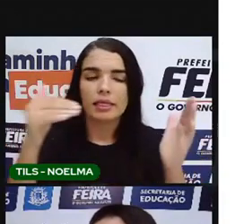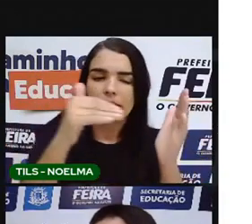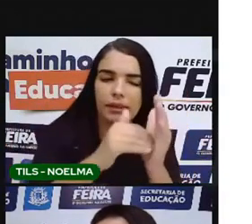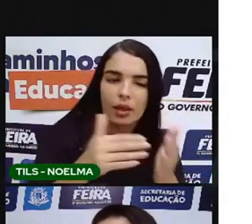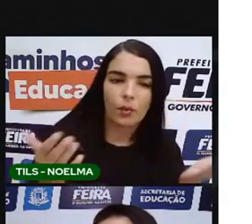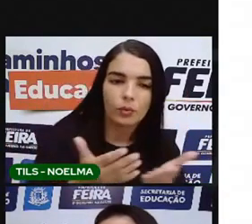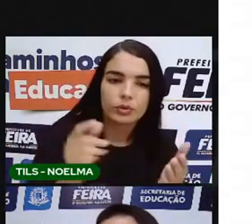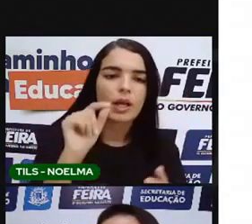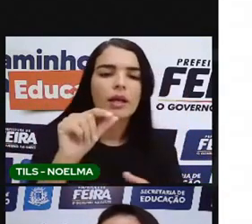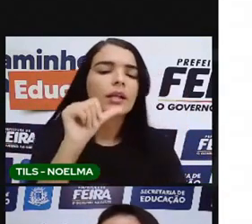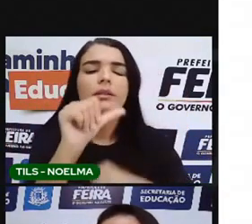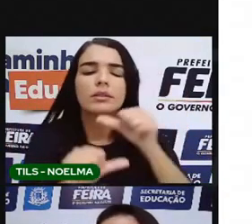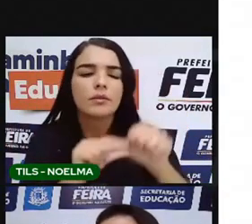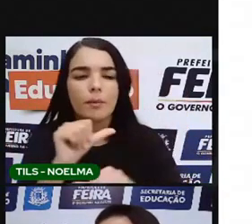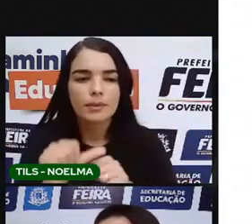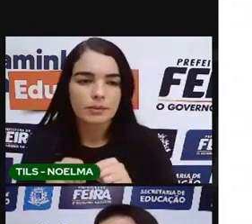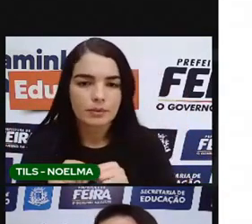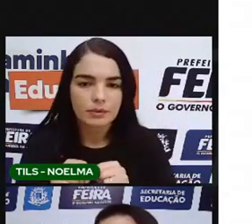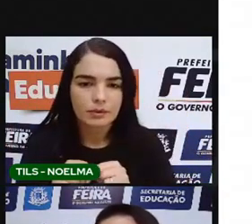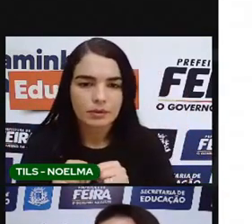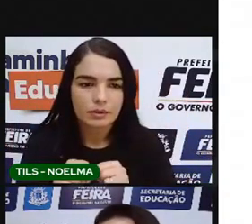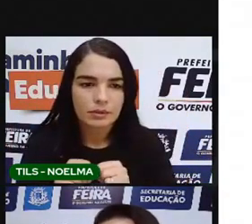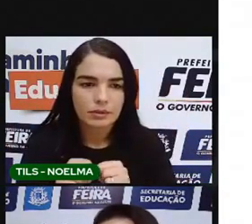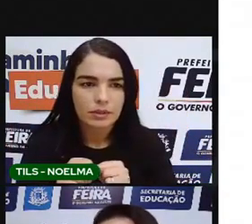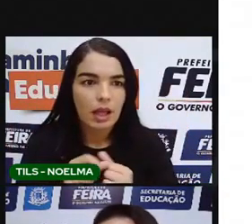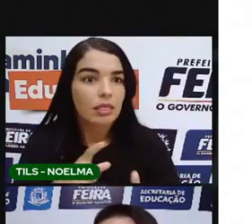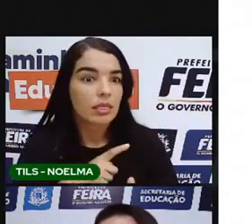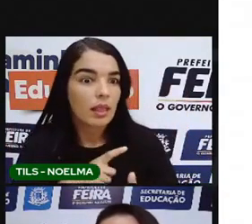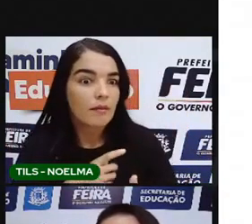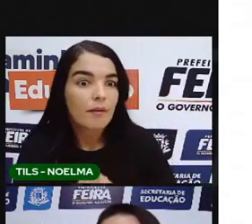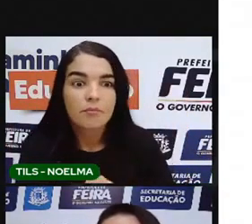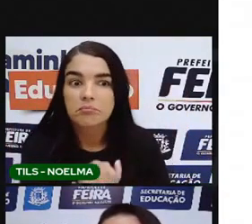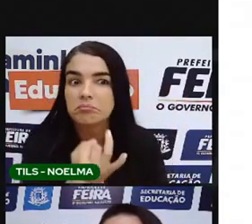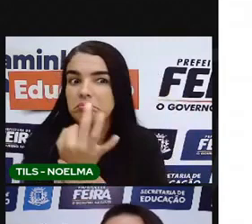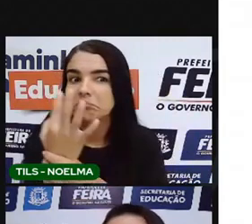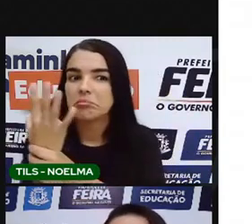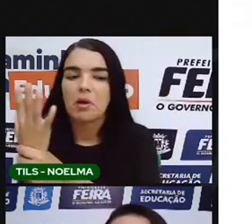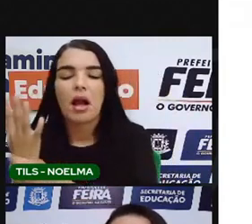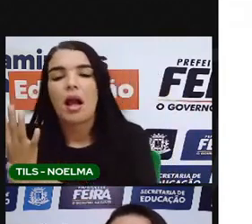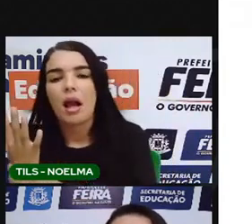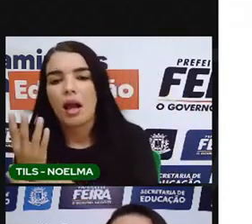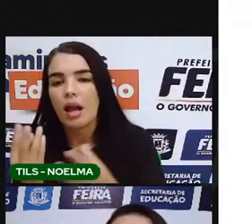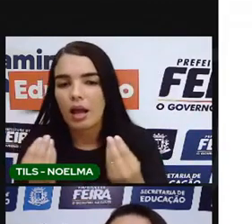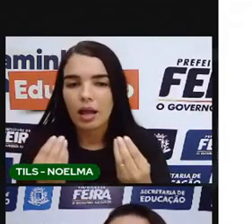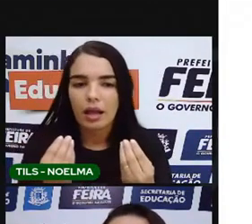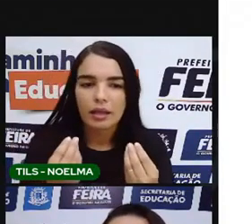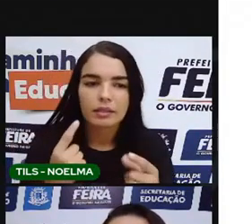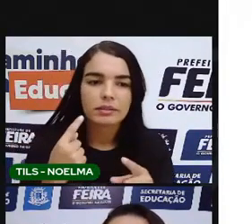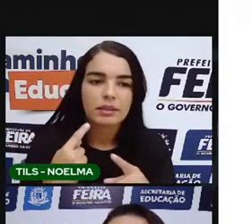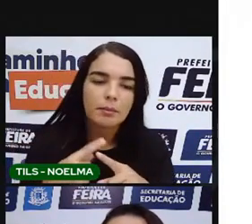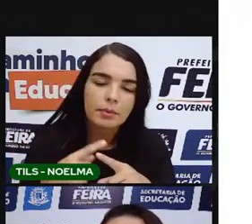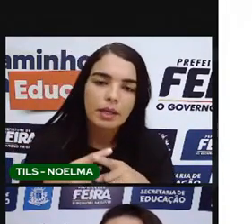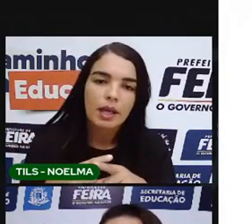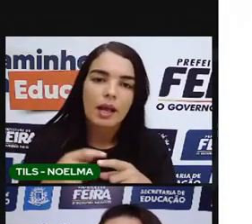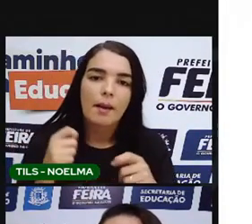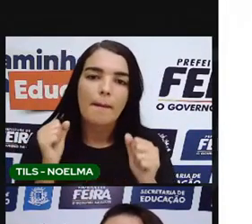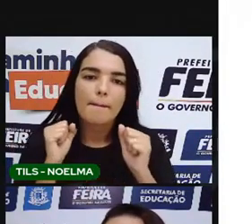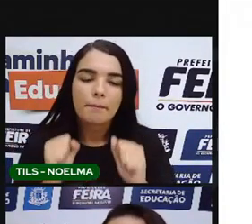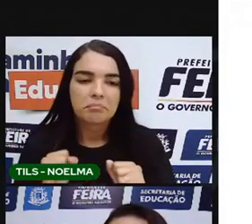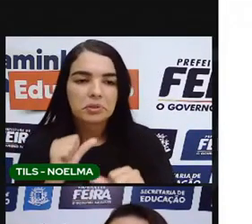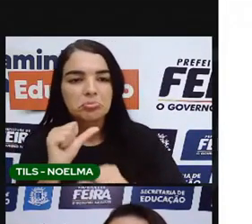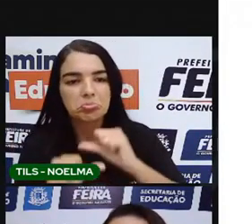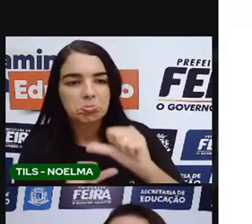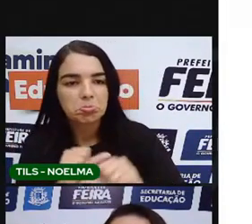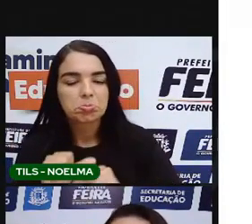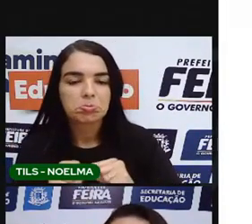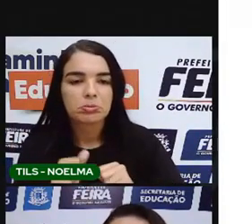que transformações ocorreram? Houveram várias, né? Tanto na organização geográfica do